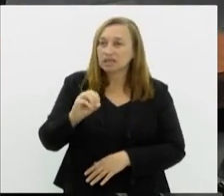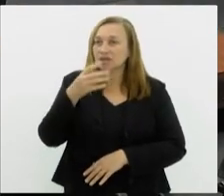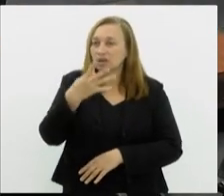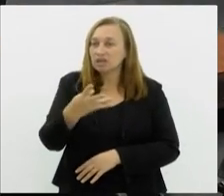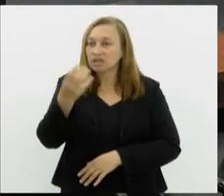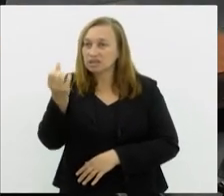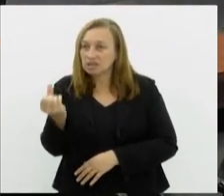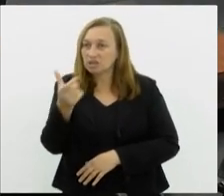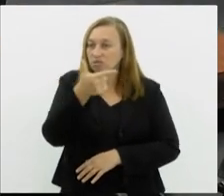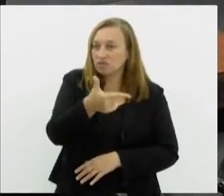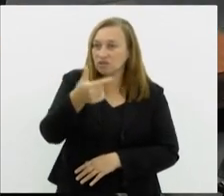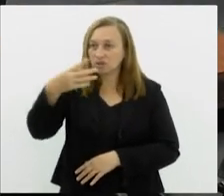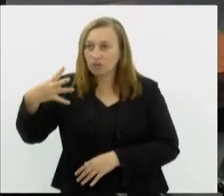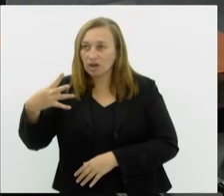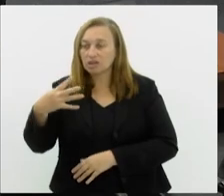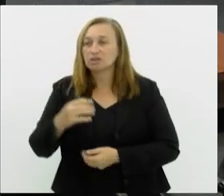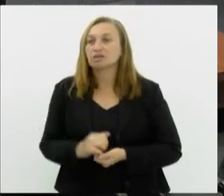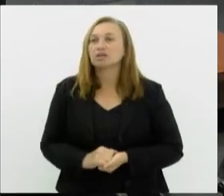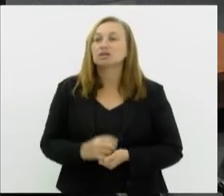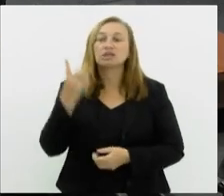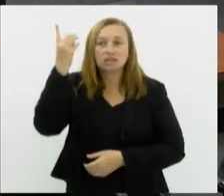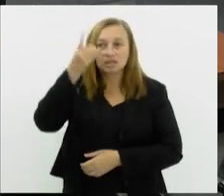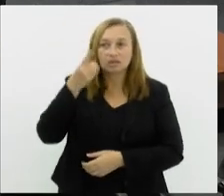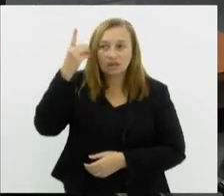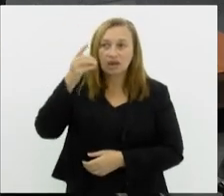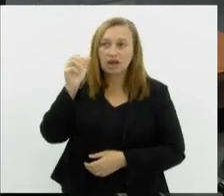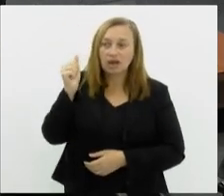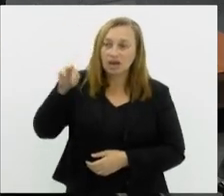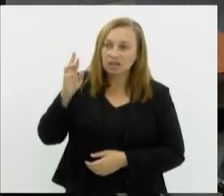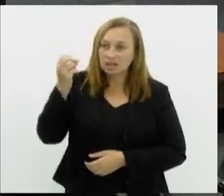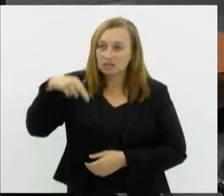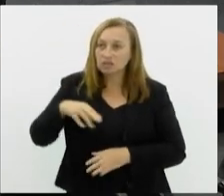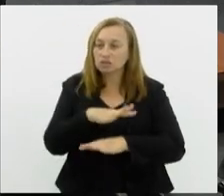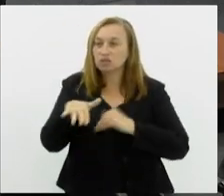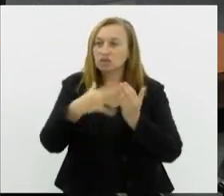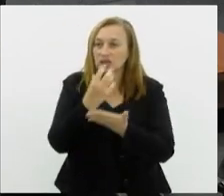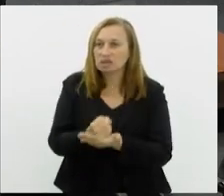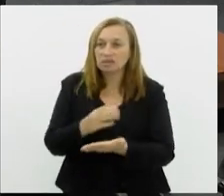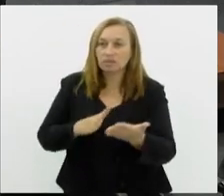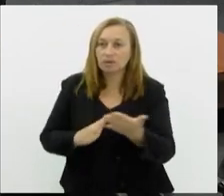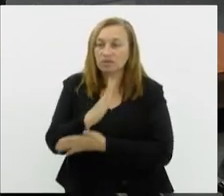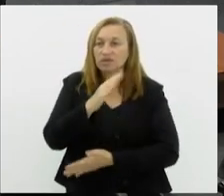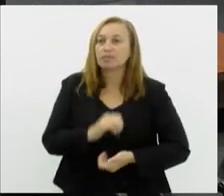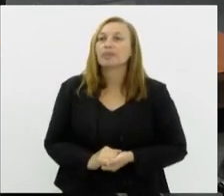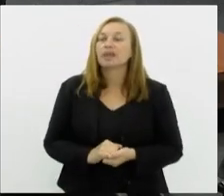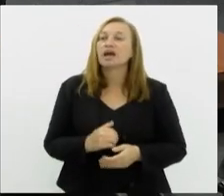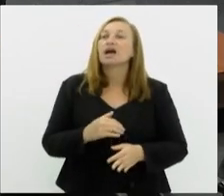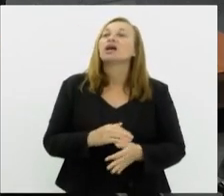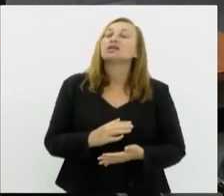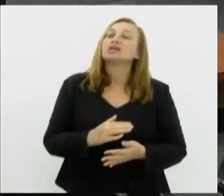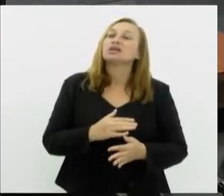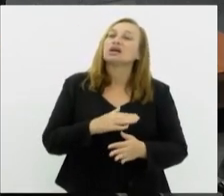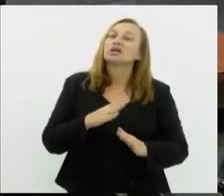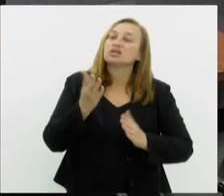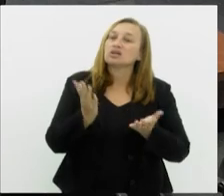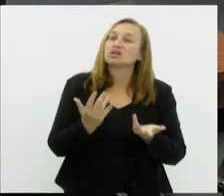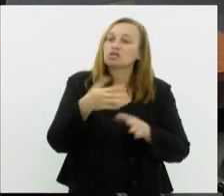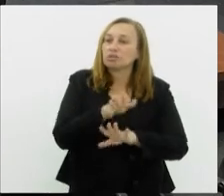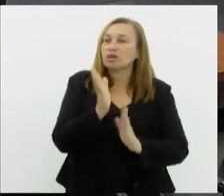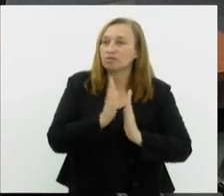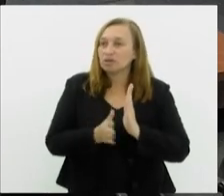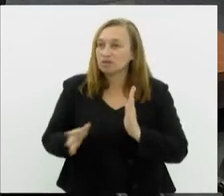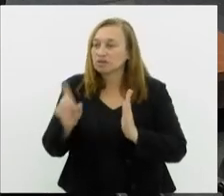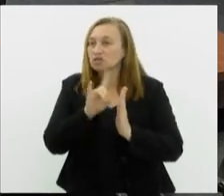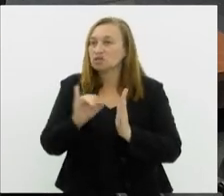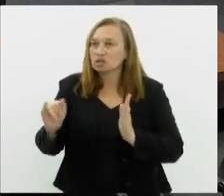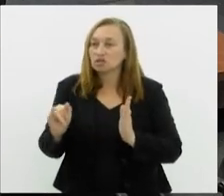3046/2024, do deputado Anderson Moraes, senhores que aprovam, permaneçam como estão, aprovado. Há sobre a mesa requerimento de